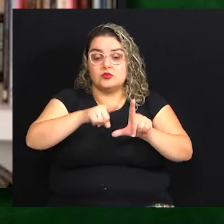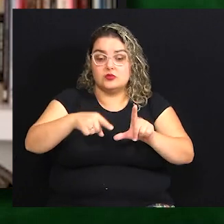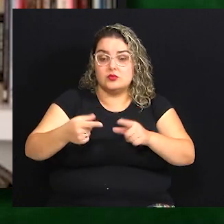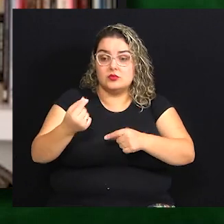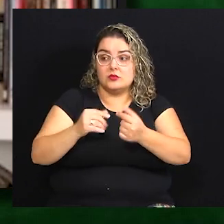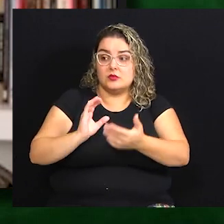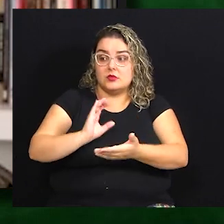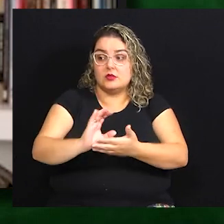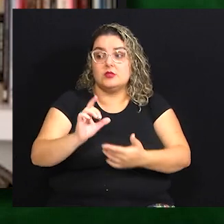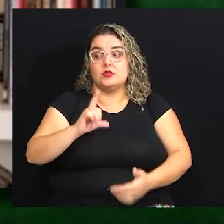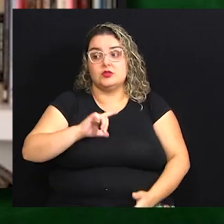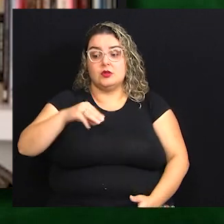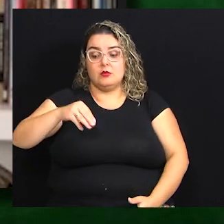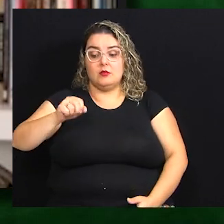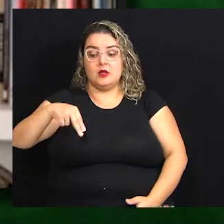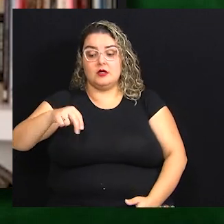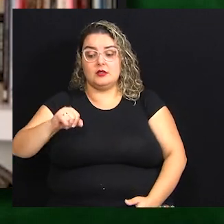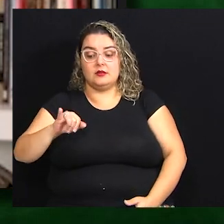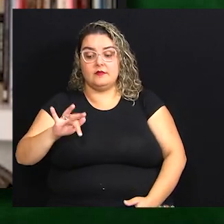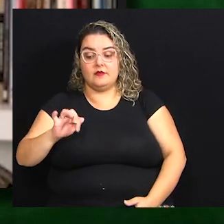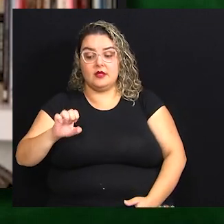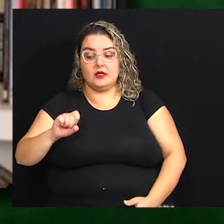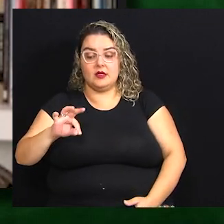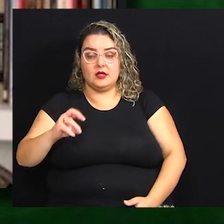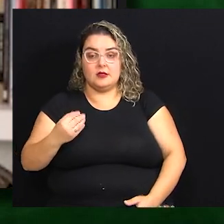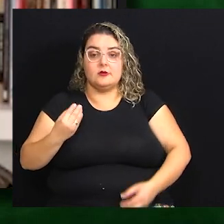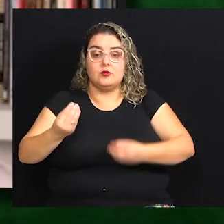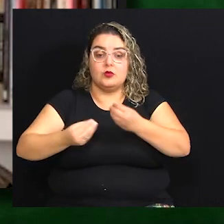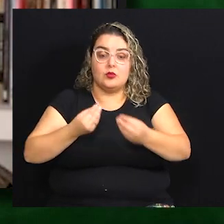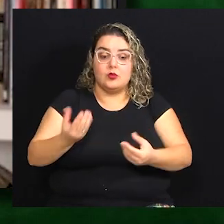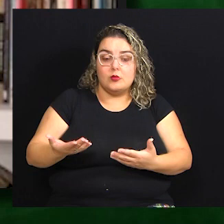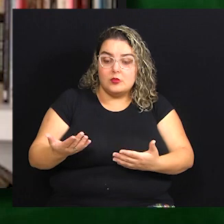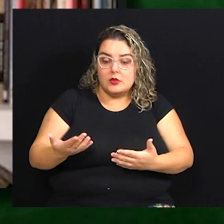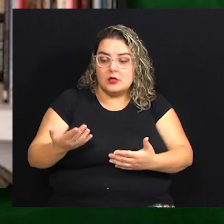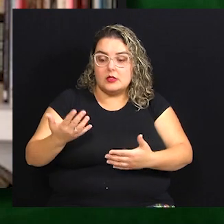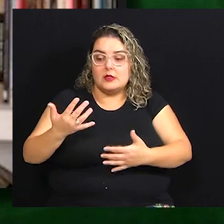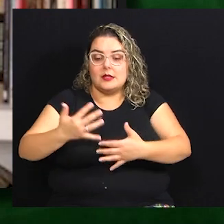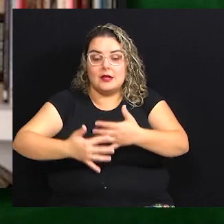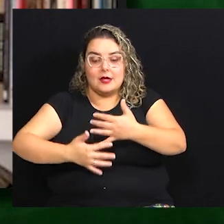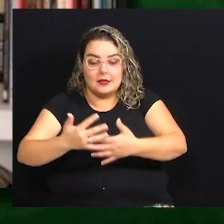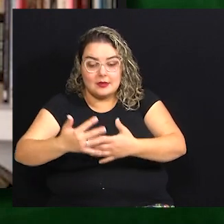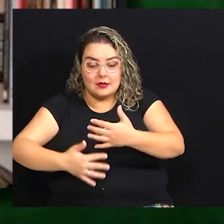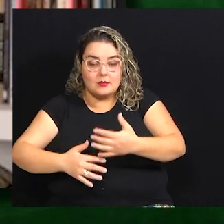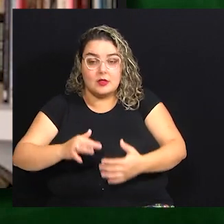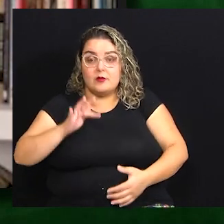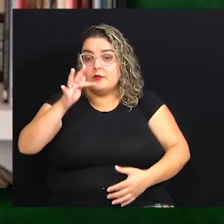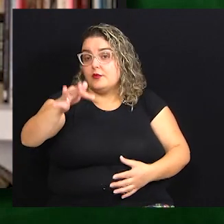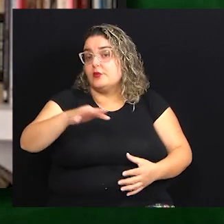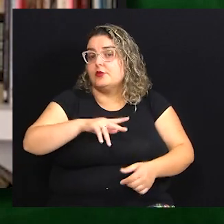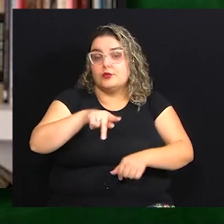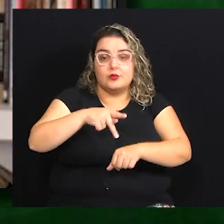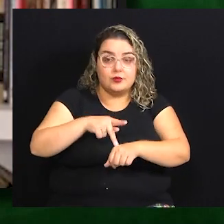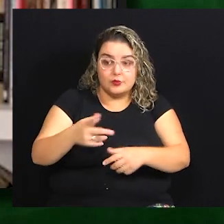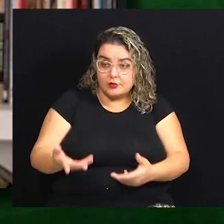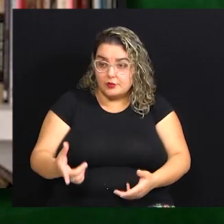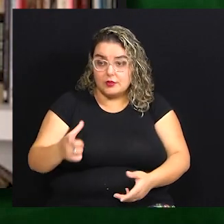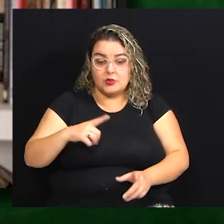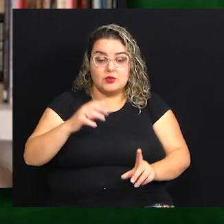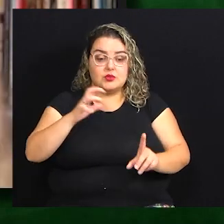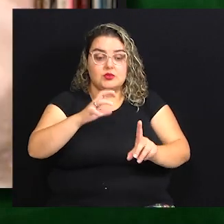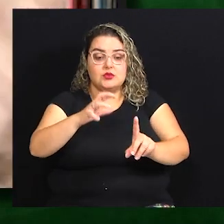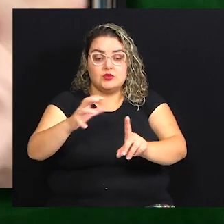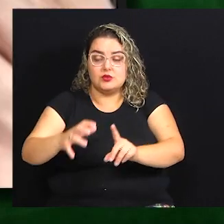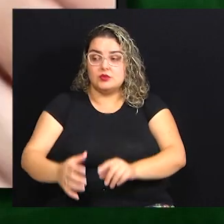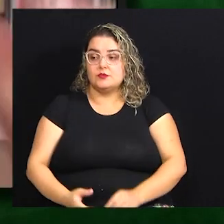investimentos, tinha manifestos de pessoas dizendo como que isso comprometia o futuro do país, né? Tinha ali